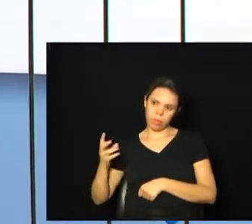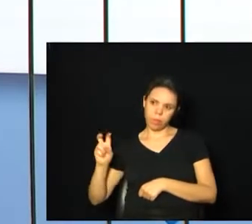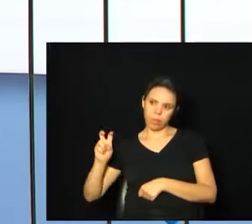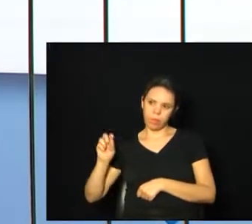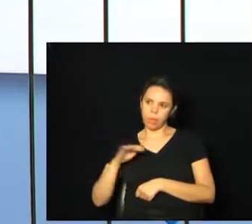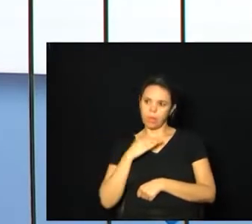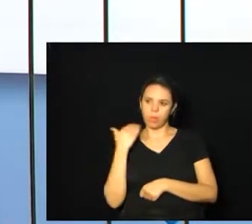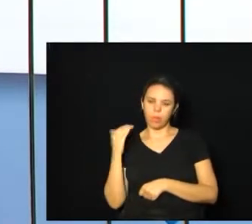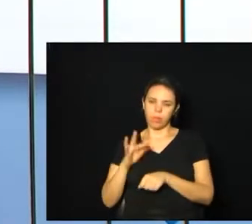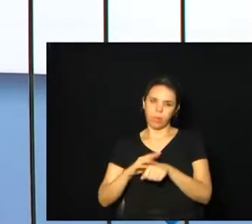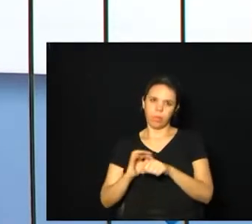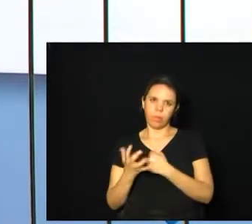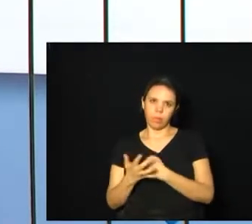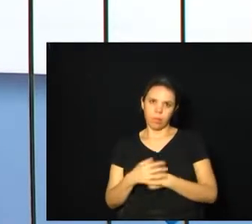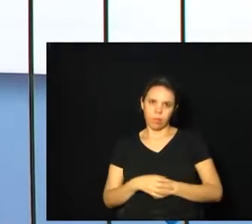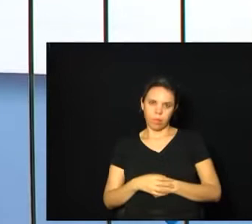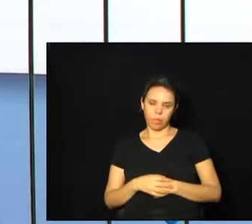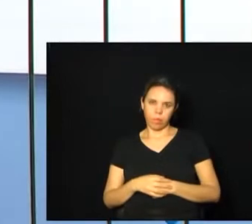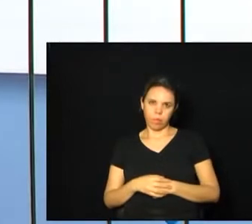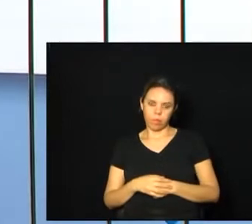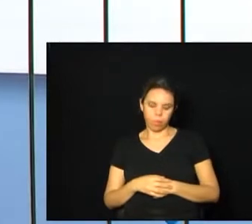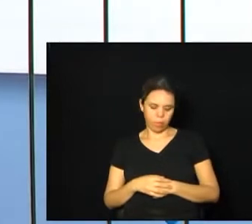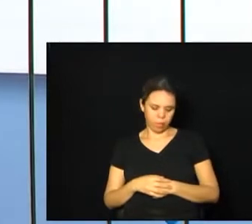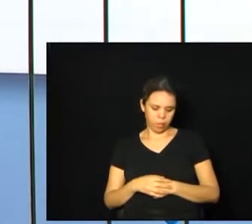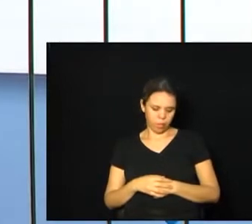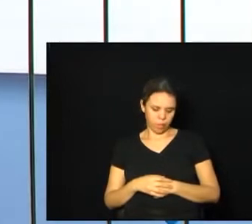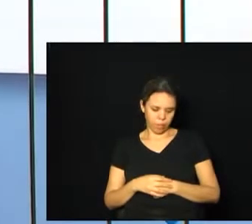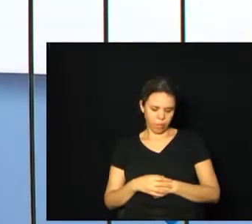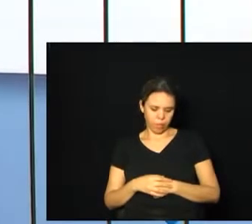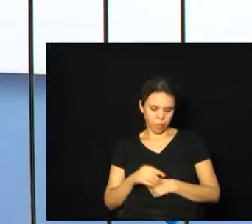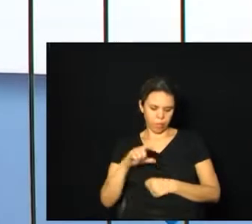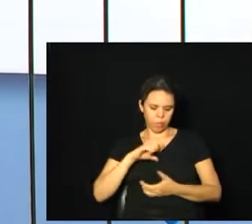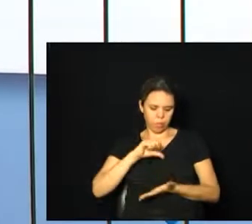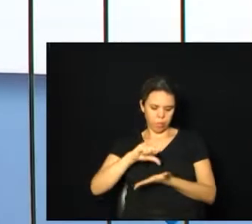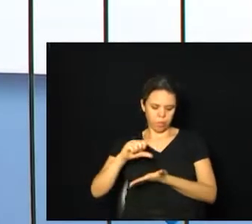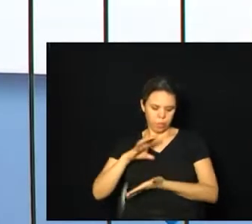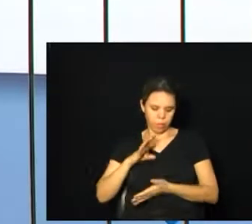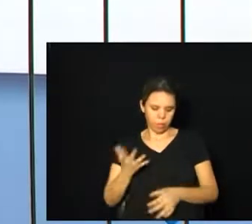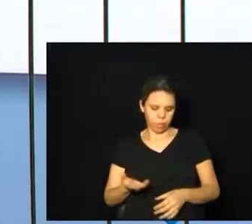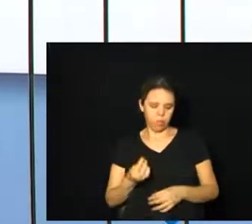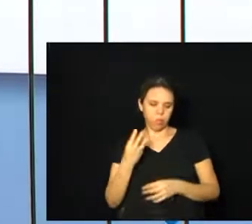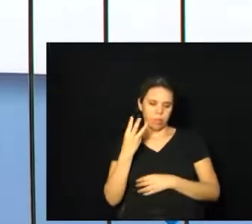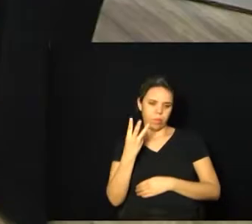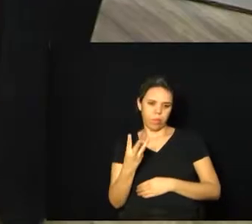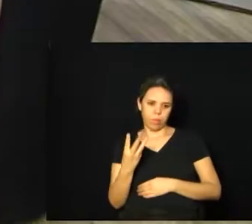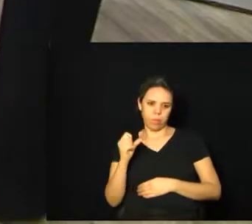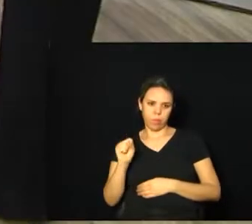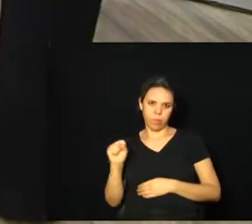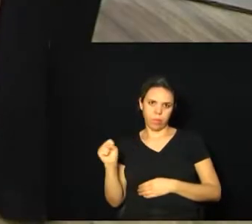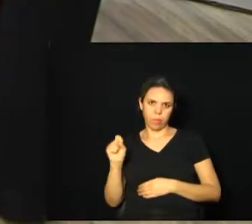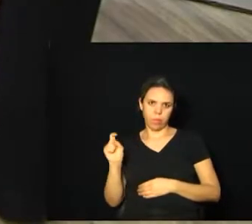151.545 óbitos devido ao novo coronavírus. Aqui na nossa região,